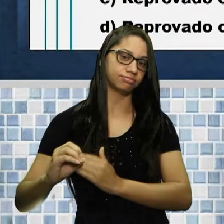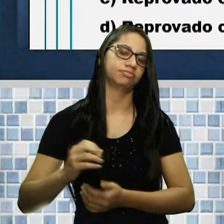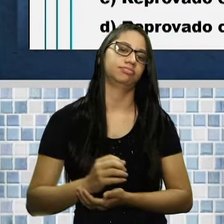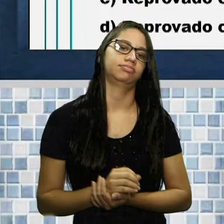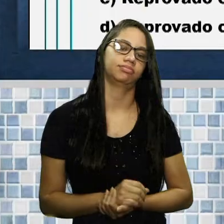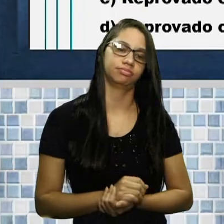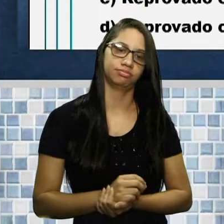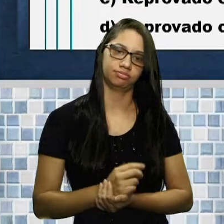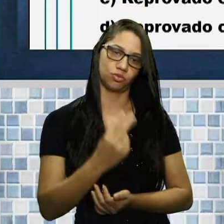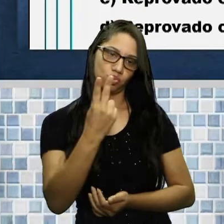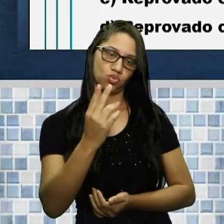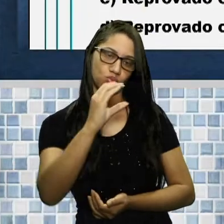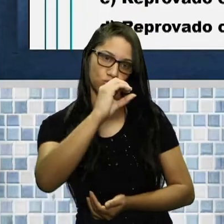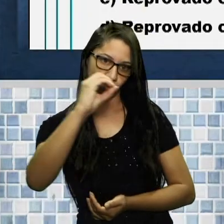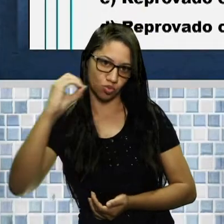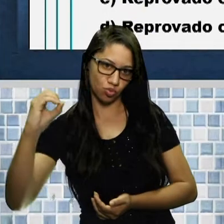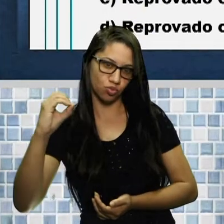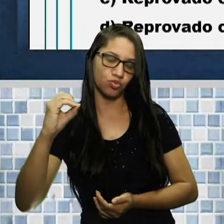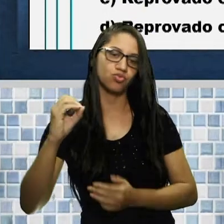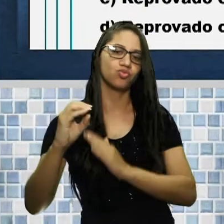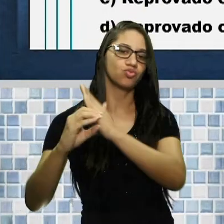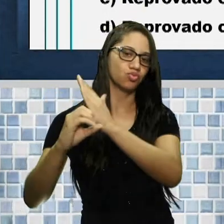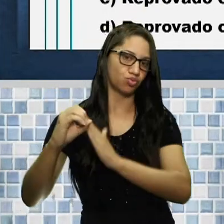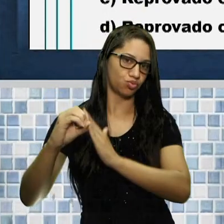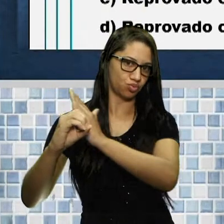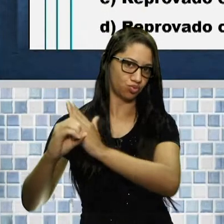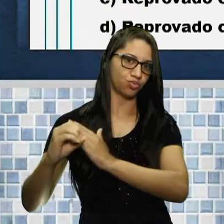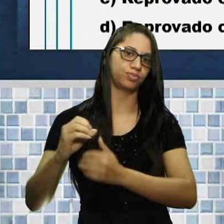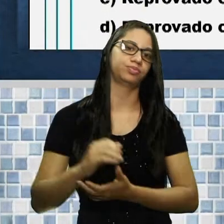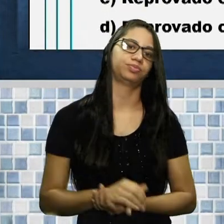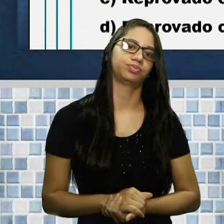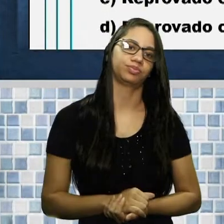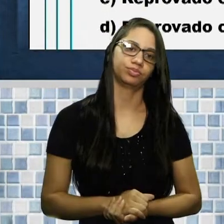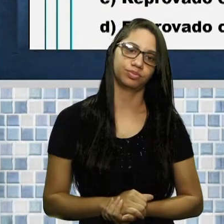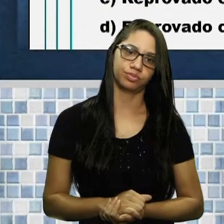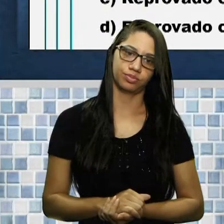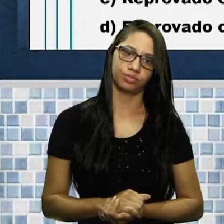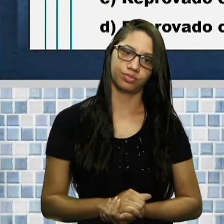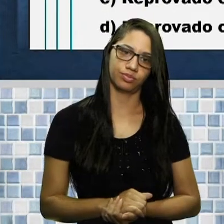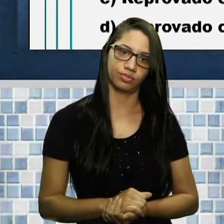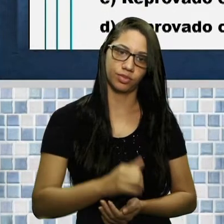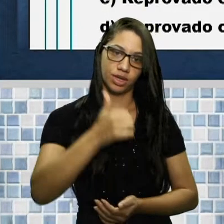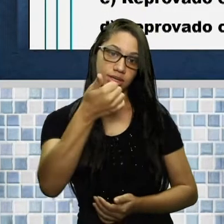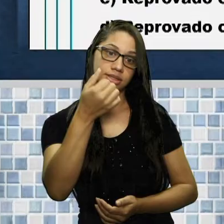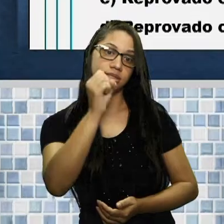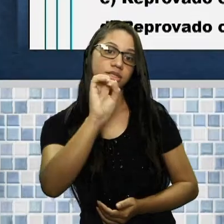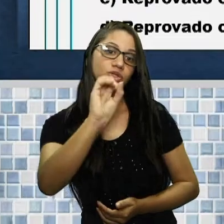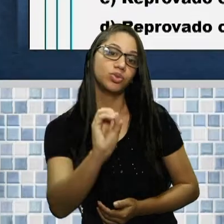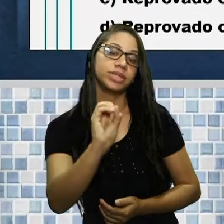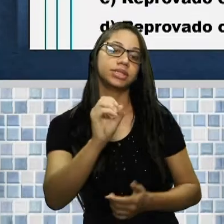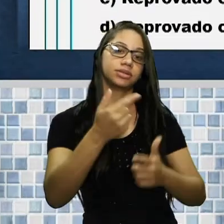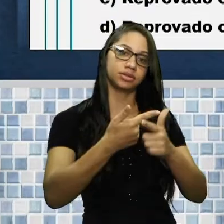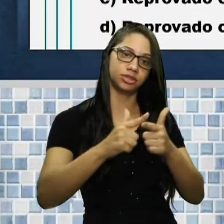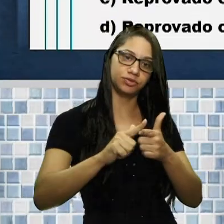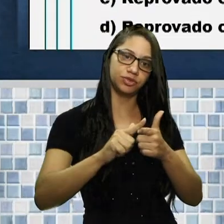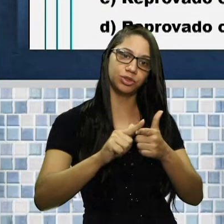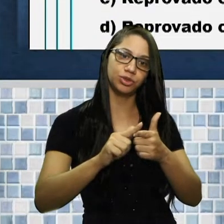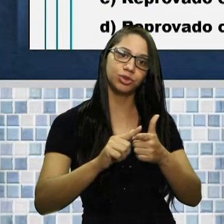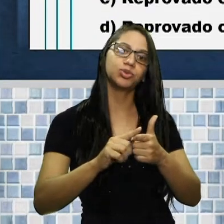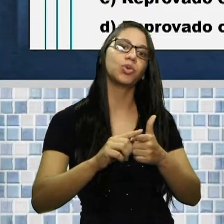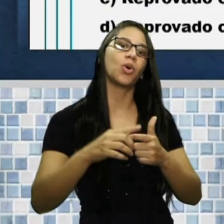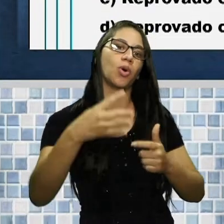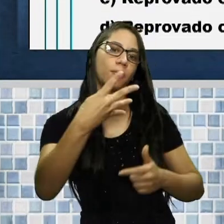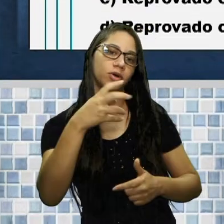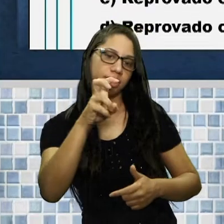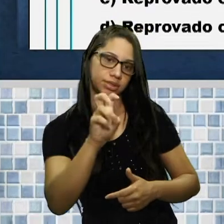antecedente e 2 zeros do consequente, ficando 180 dividido por 45. Facilita o